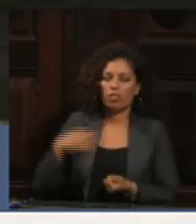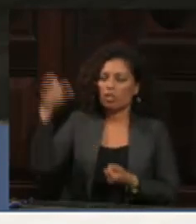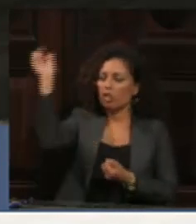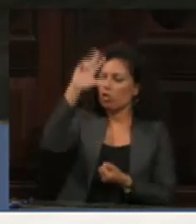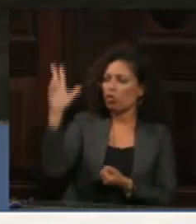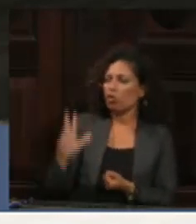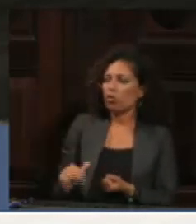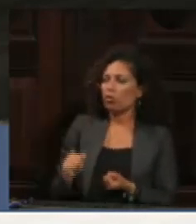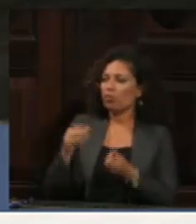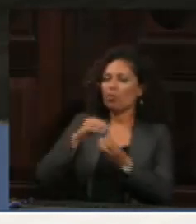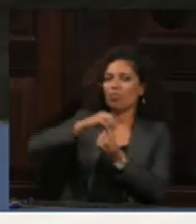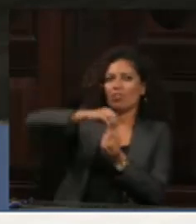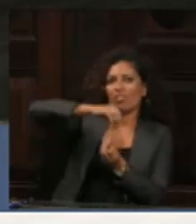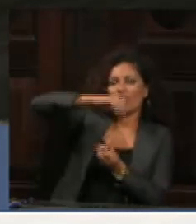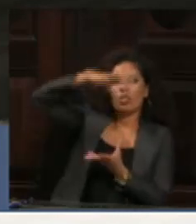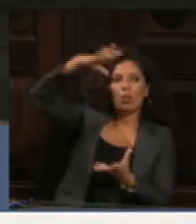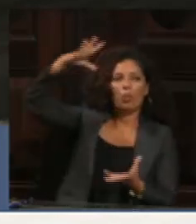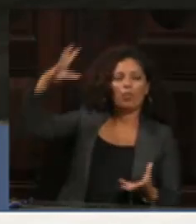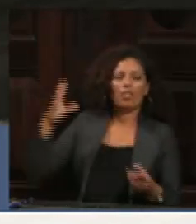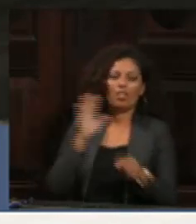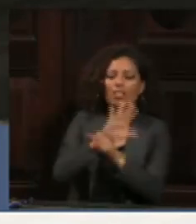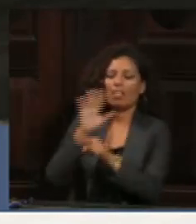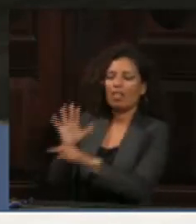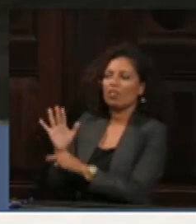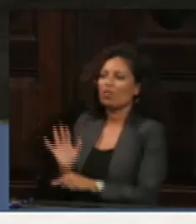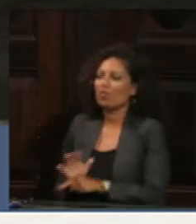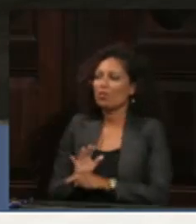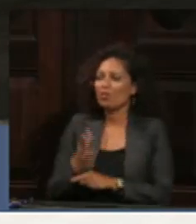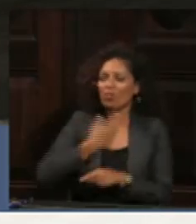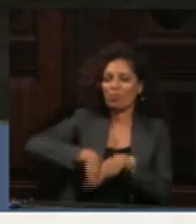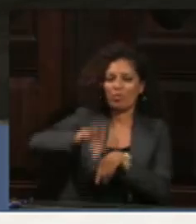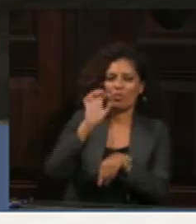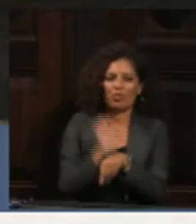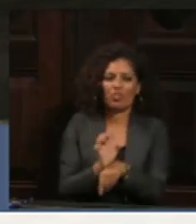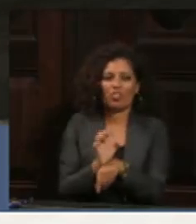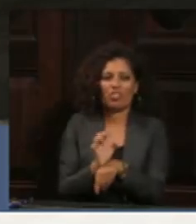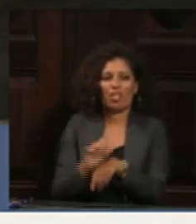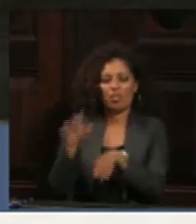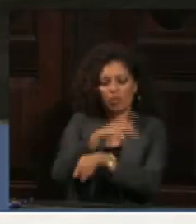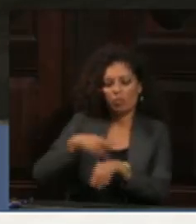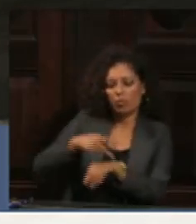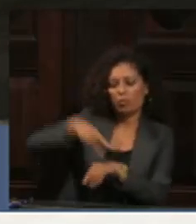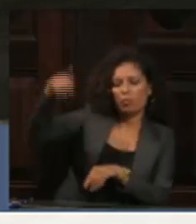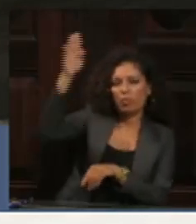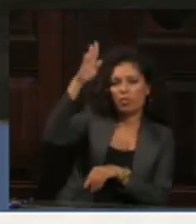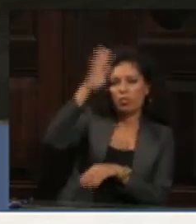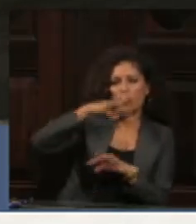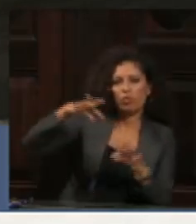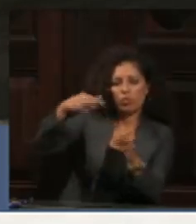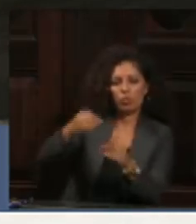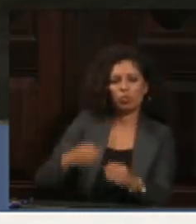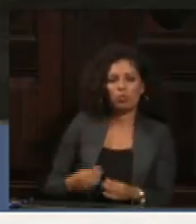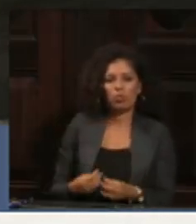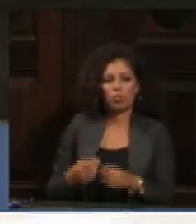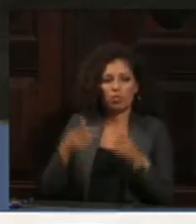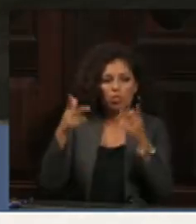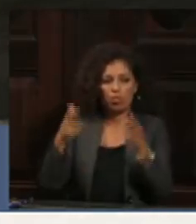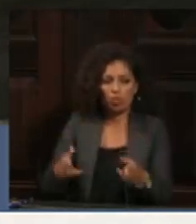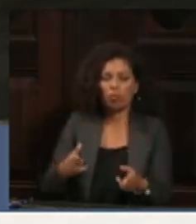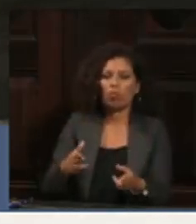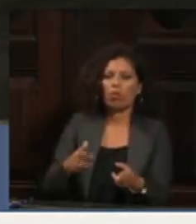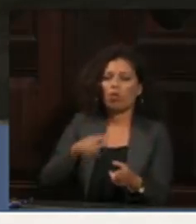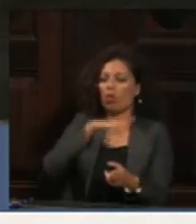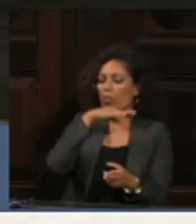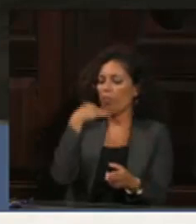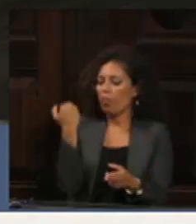que ilumina coisas que esse Estado genocida muitas vezes não quer ver, como o próprio feminicídio